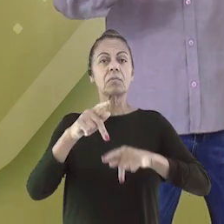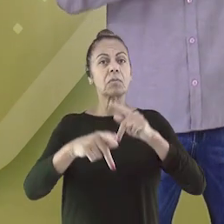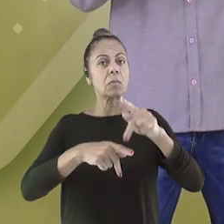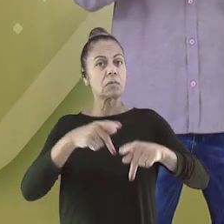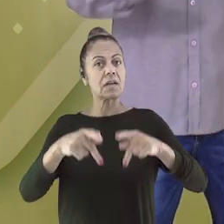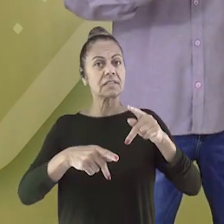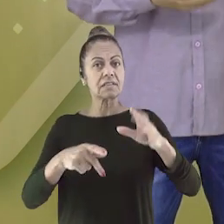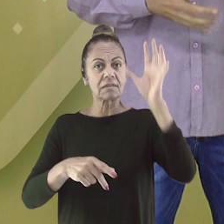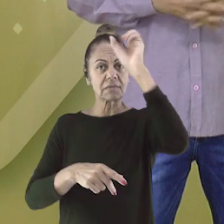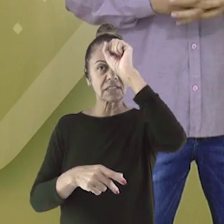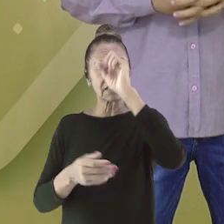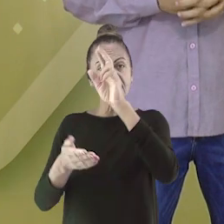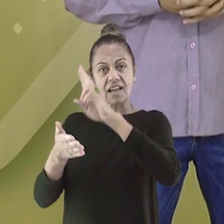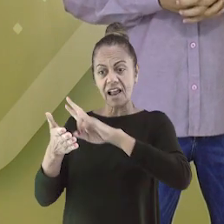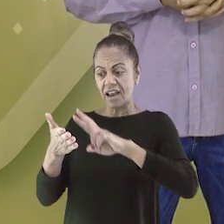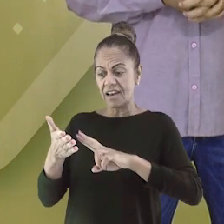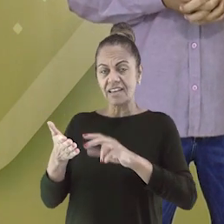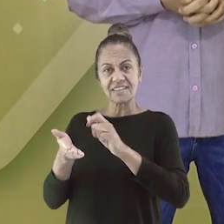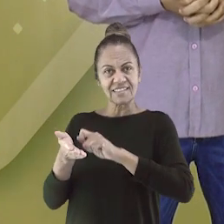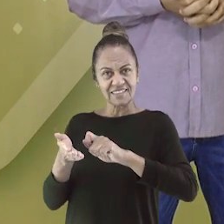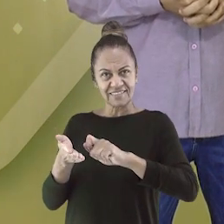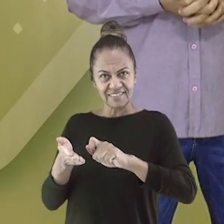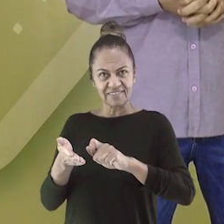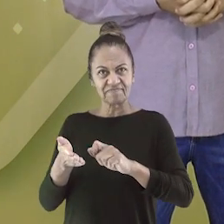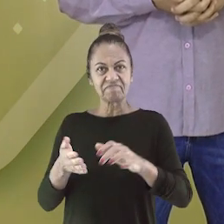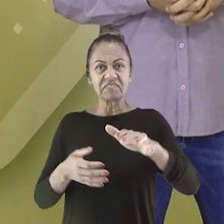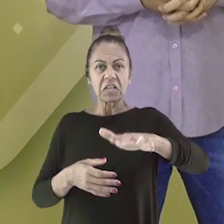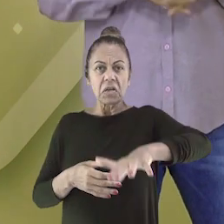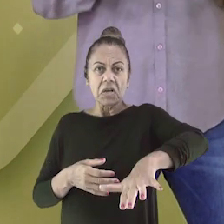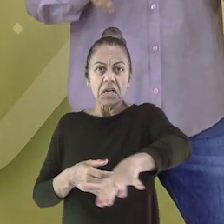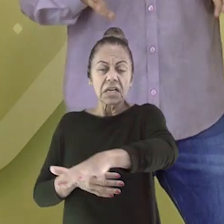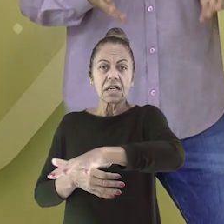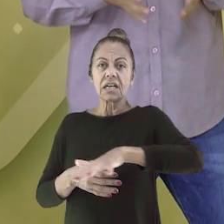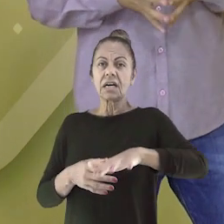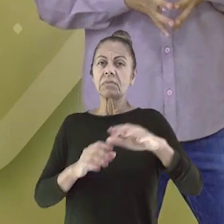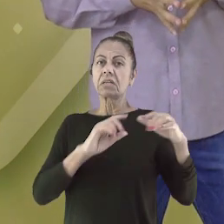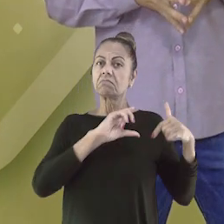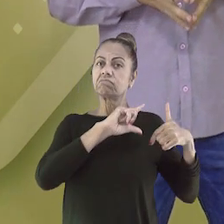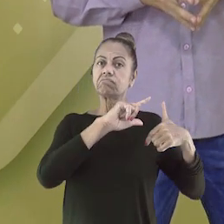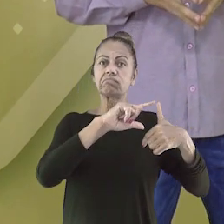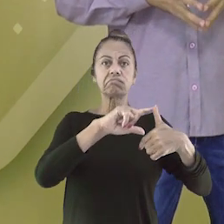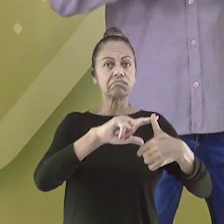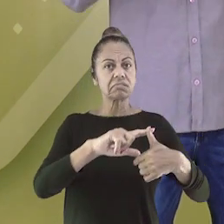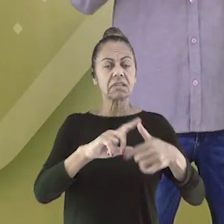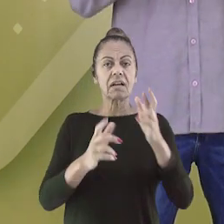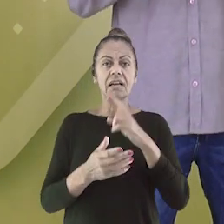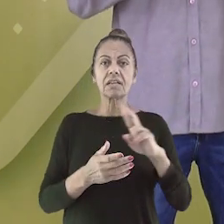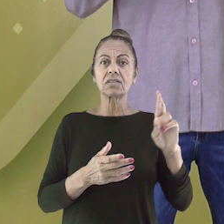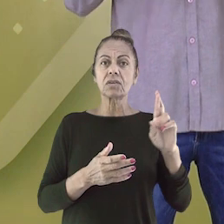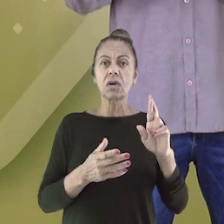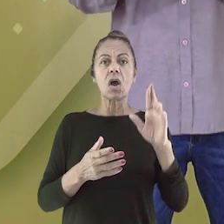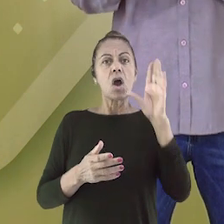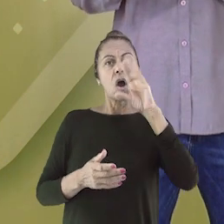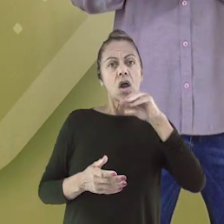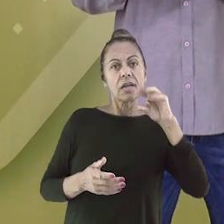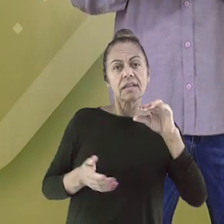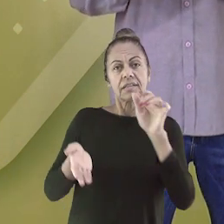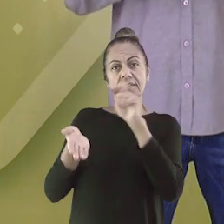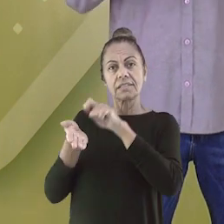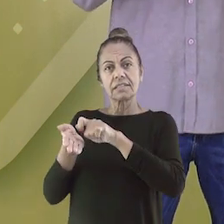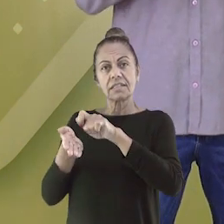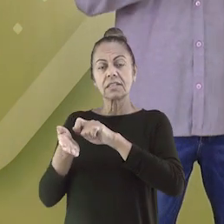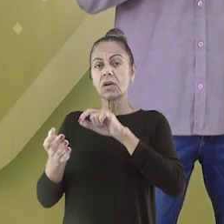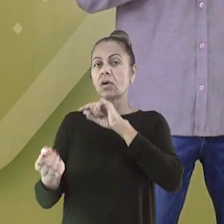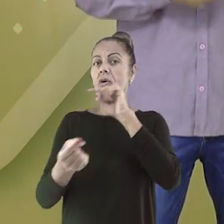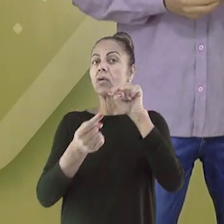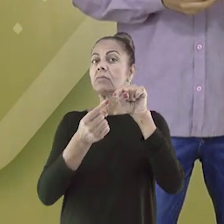deveria ou poderia, então, aprender a ler e a escrever. No campo das tradições religiosas, oralidade e escrita